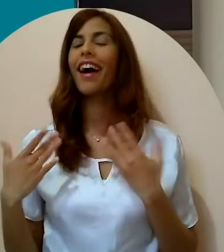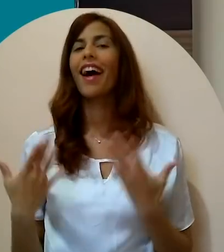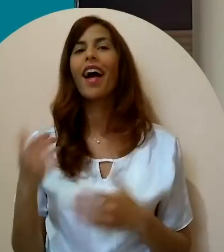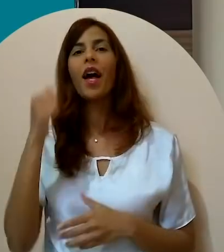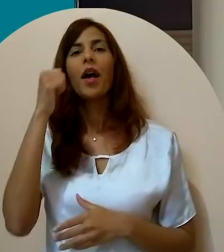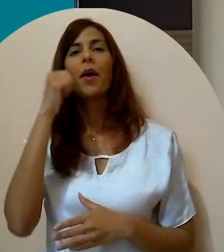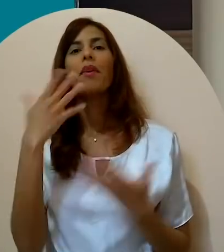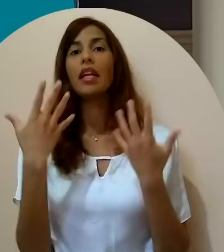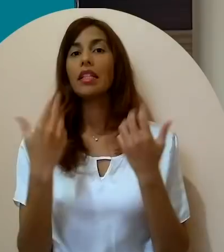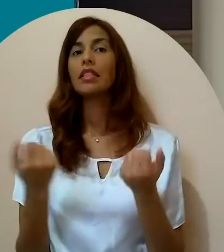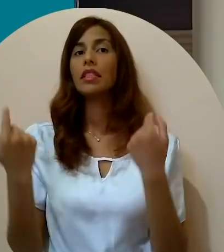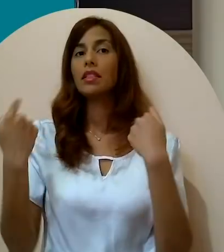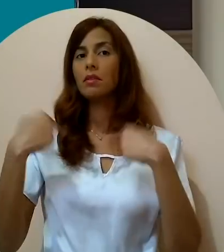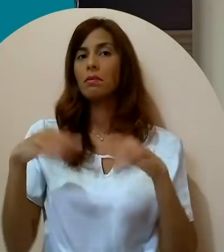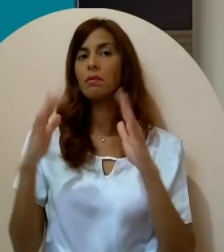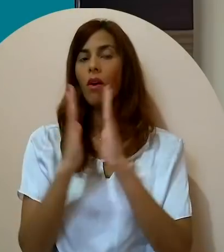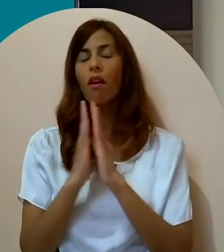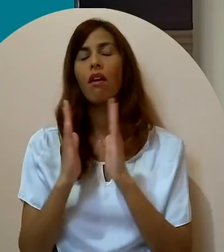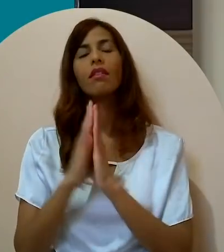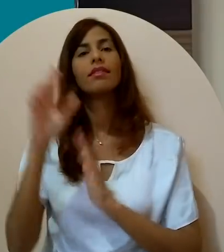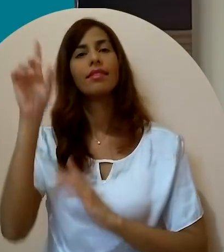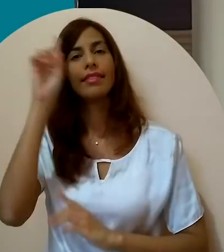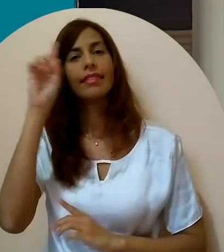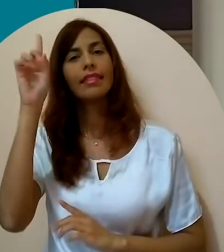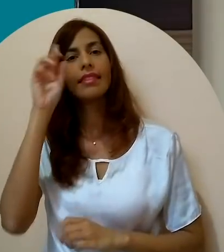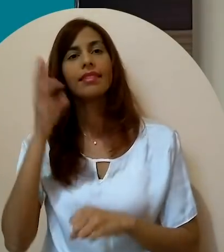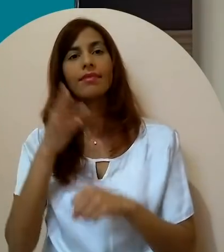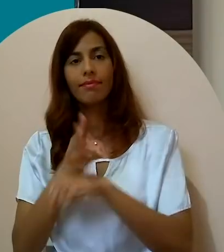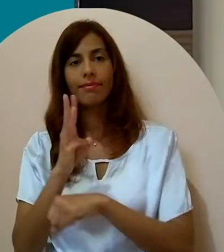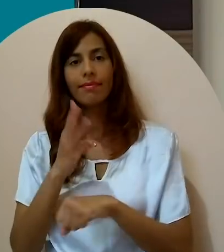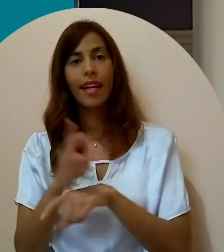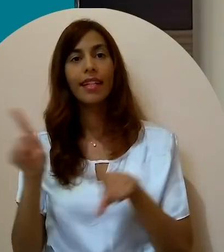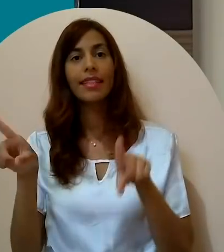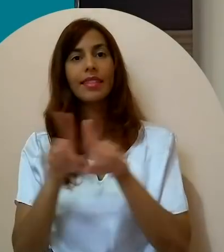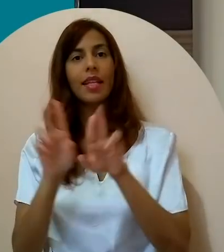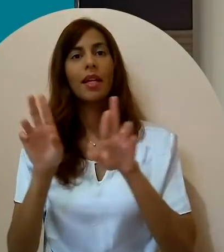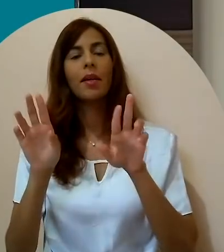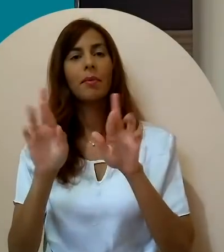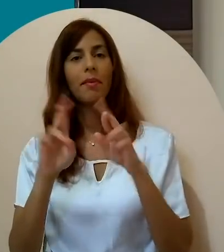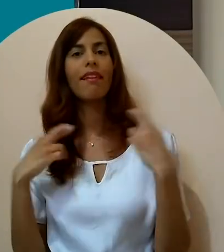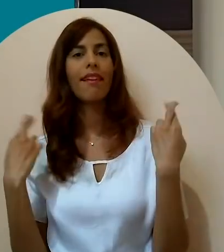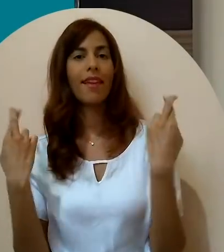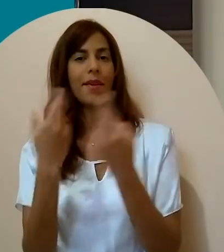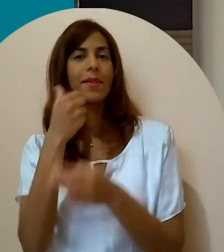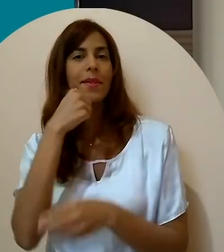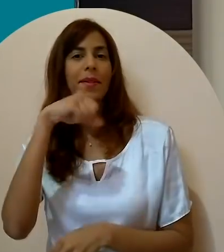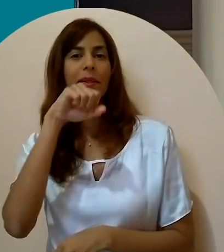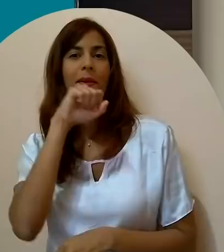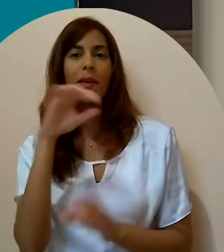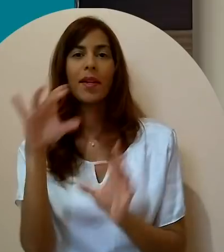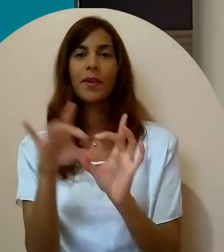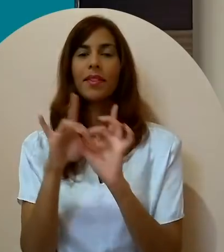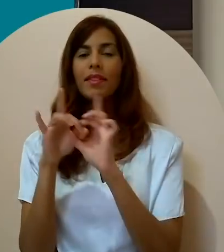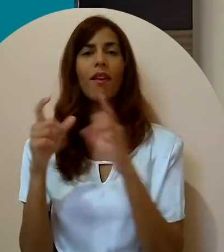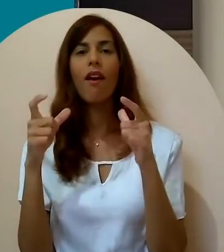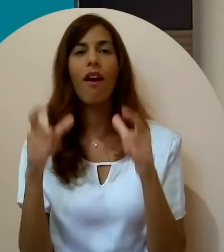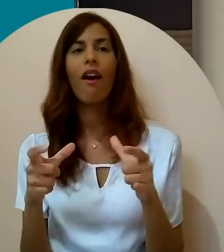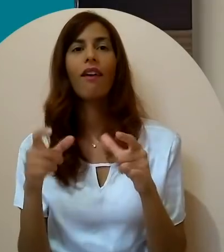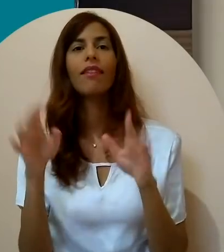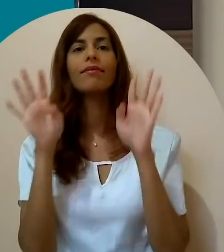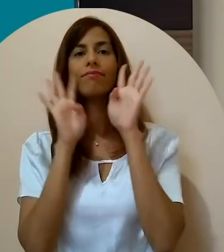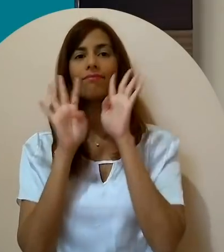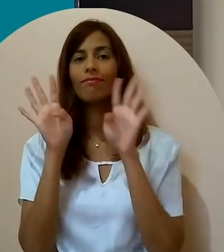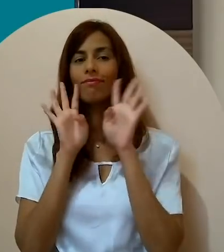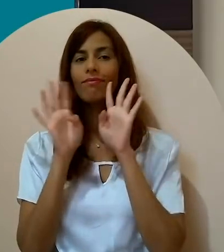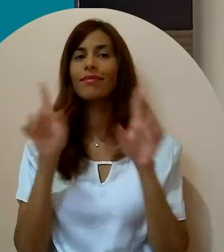realizando grandes desafios de oração, com duração de 24 horas pelo WhatsApp. Há também a reunião da União de Mães através de